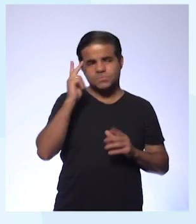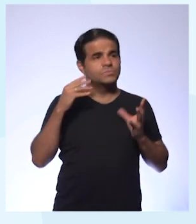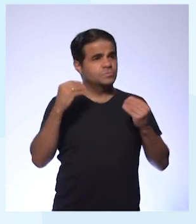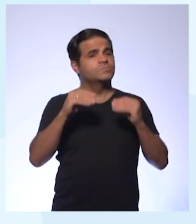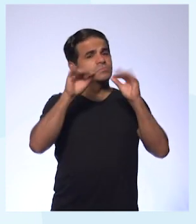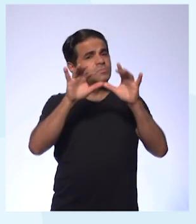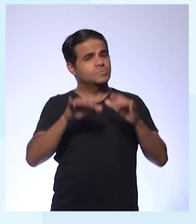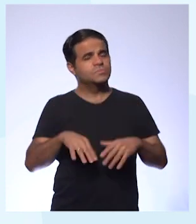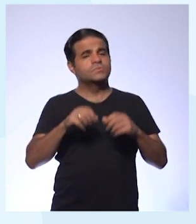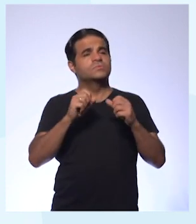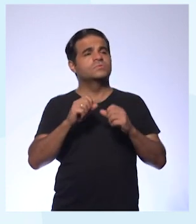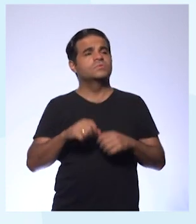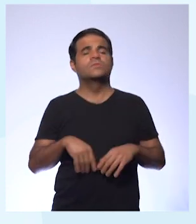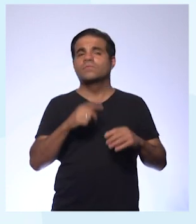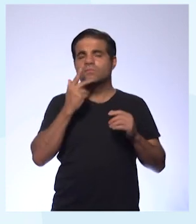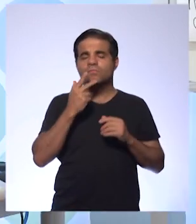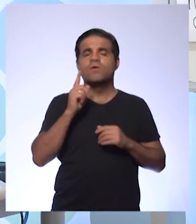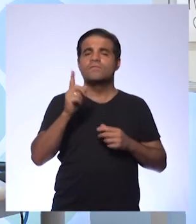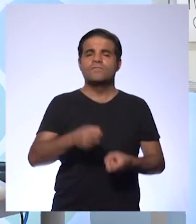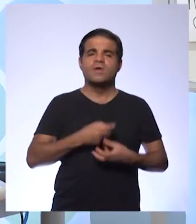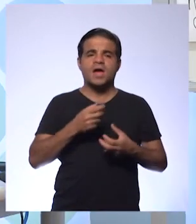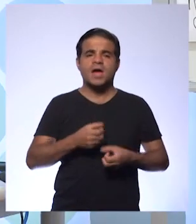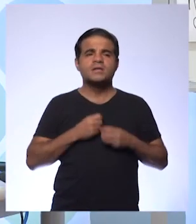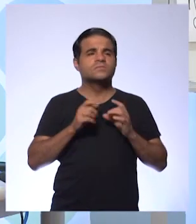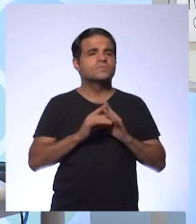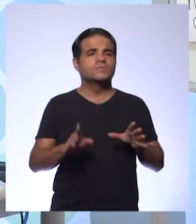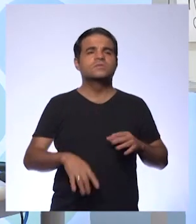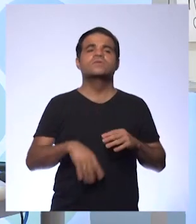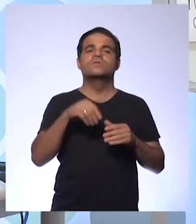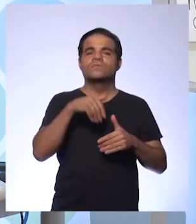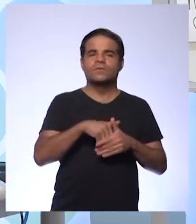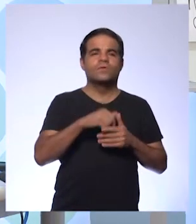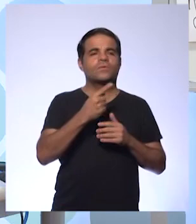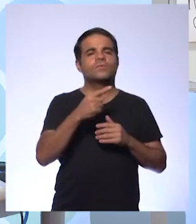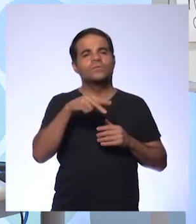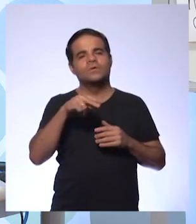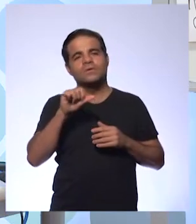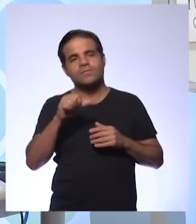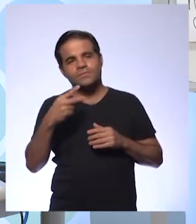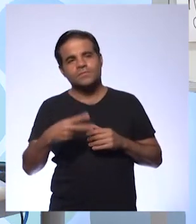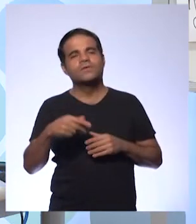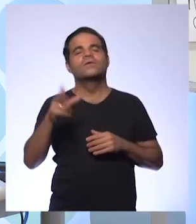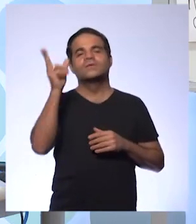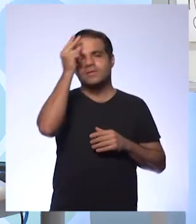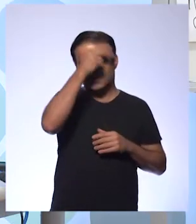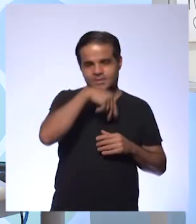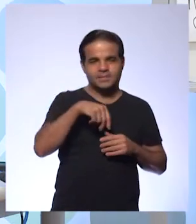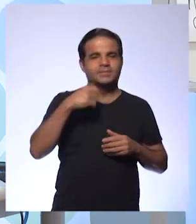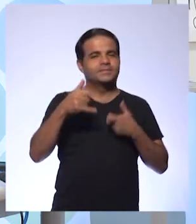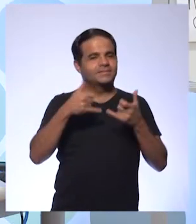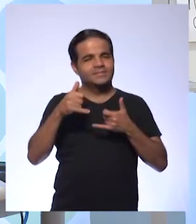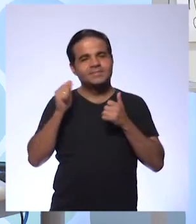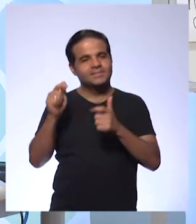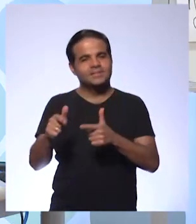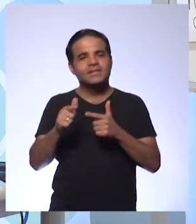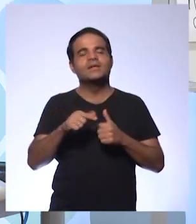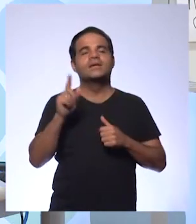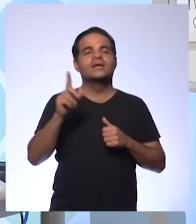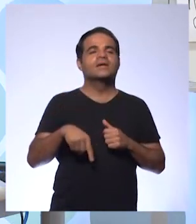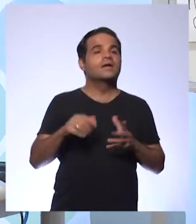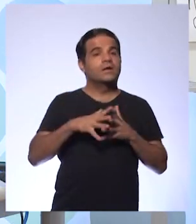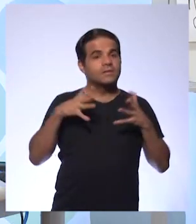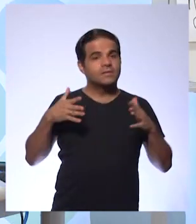Vários. Verso livre. Vote 192, Vinícius Chaves para prefeito. É o